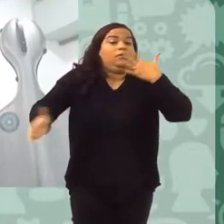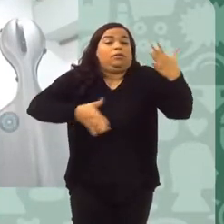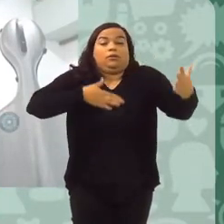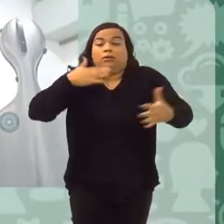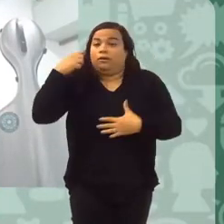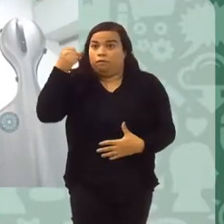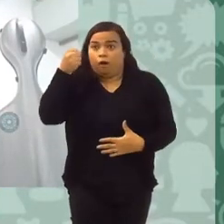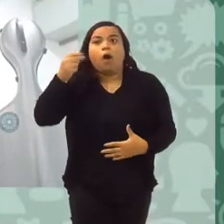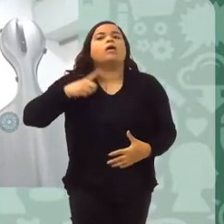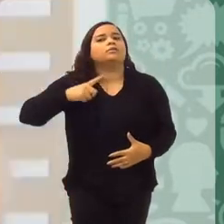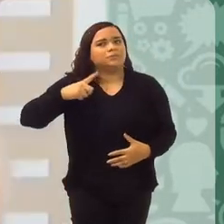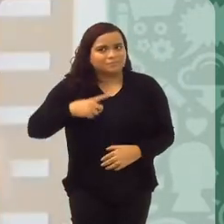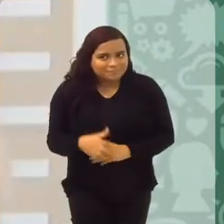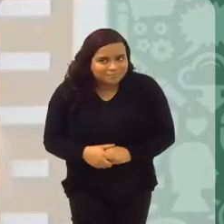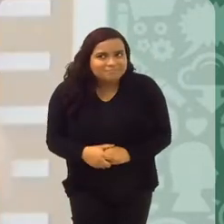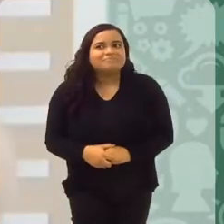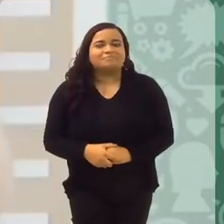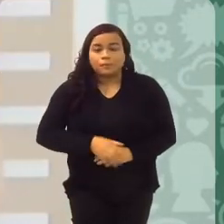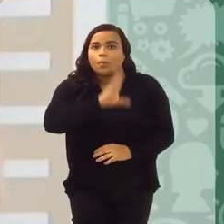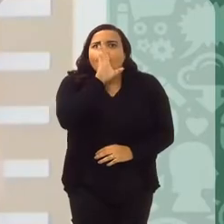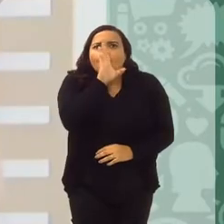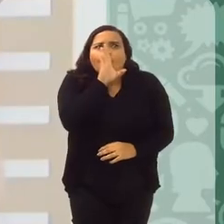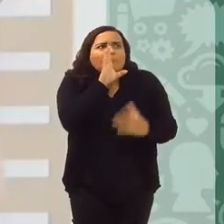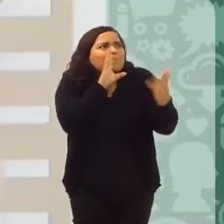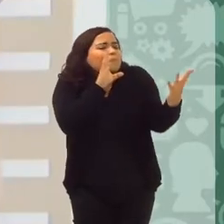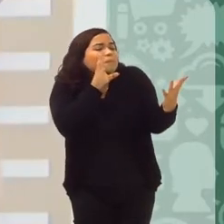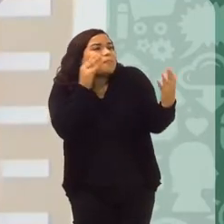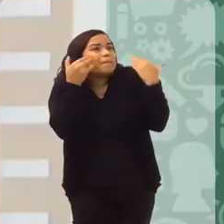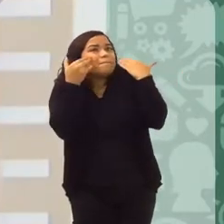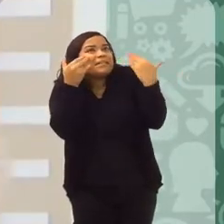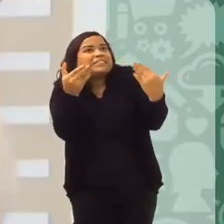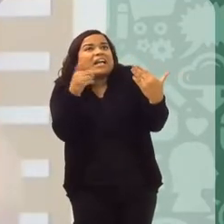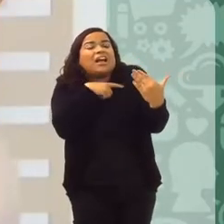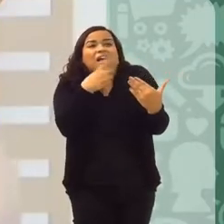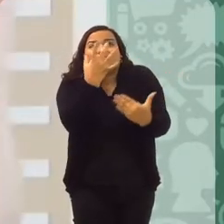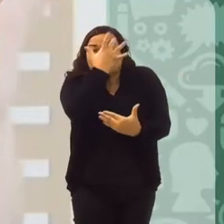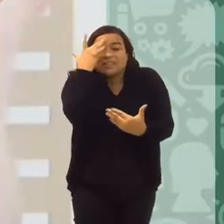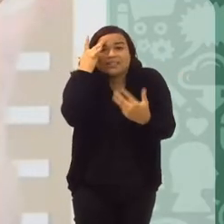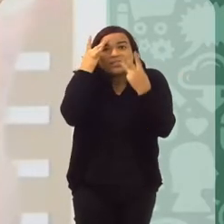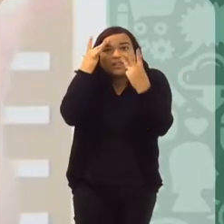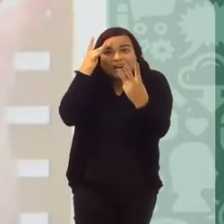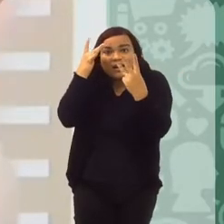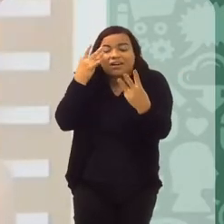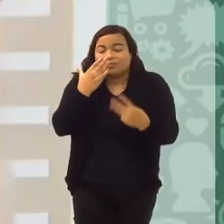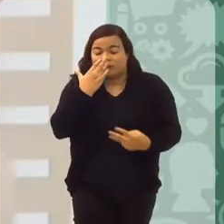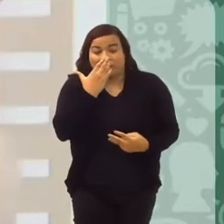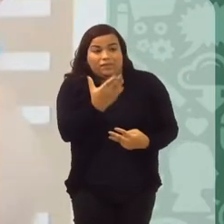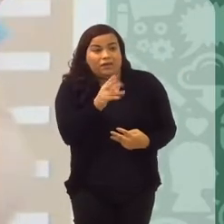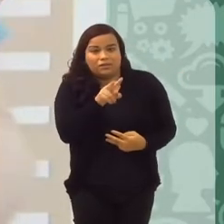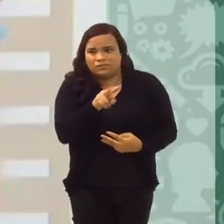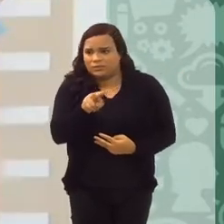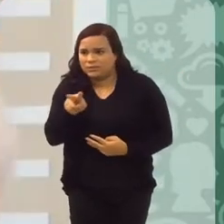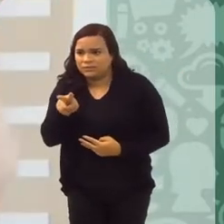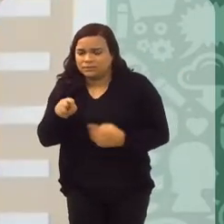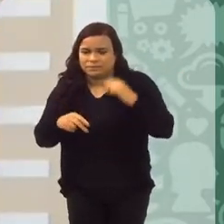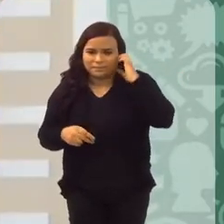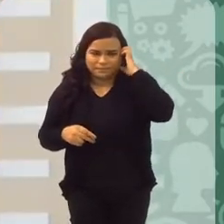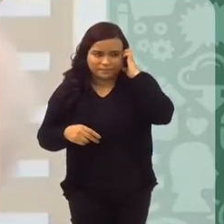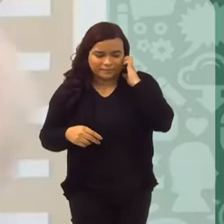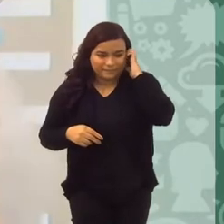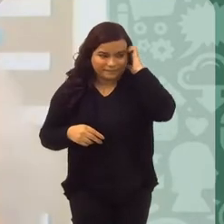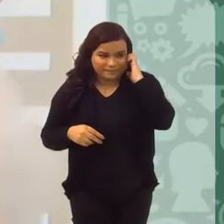assustador, né? Assim, aquele silêncio daquela apresentação com três pessoas na minha frente já me